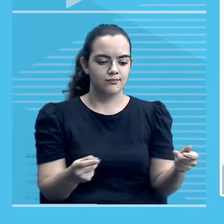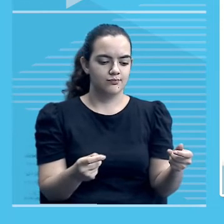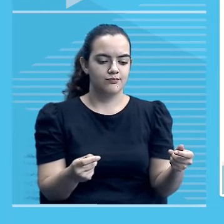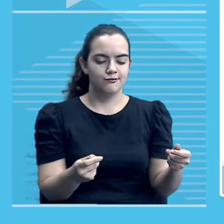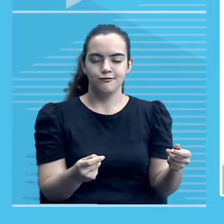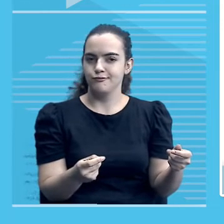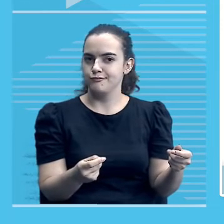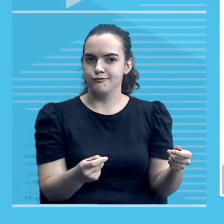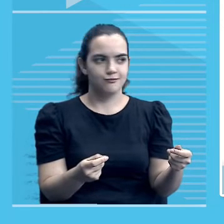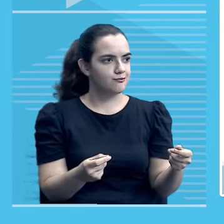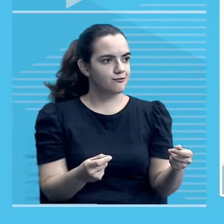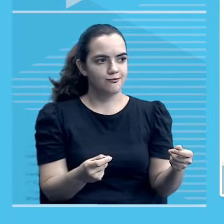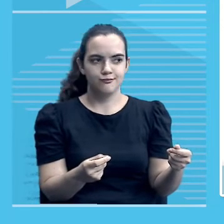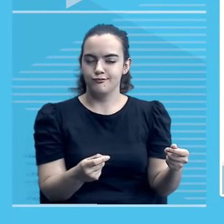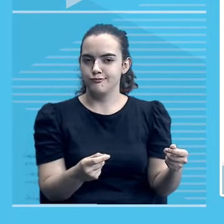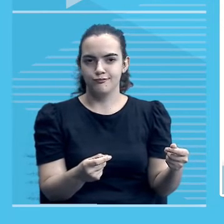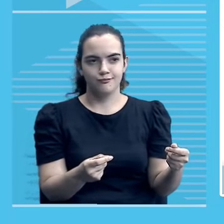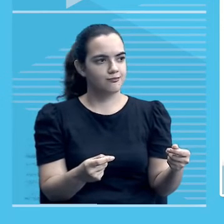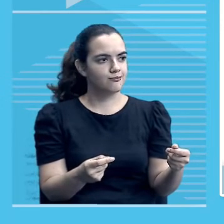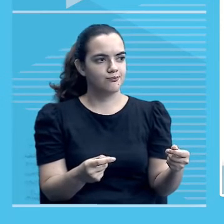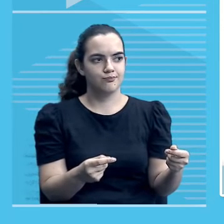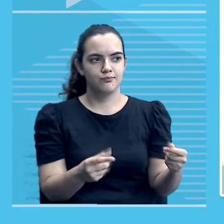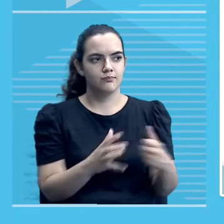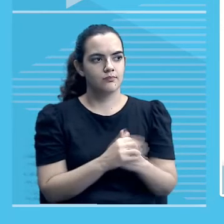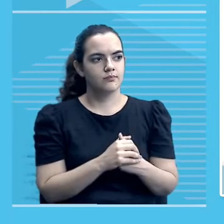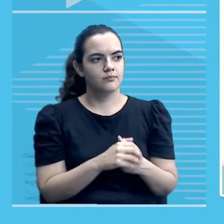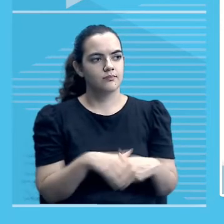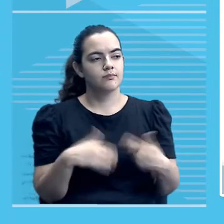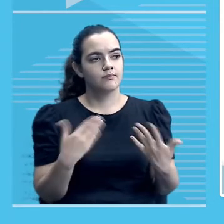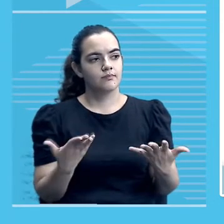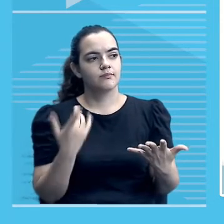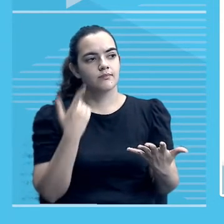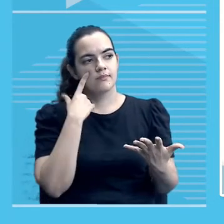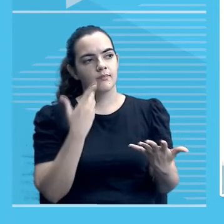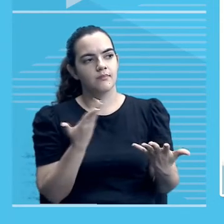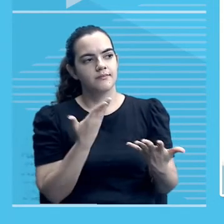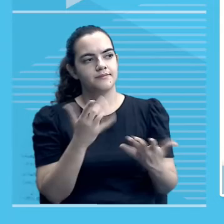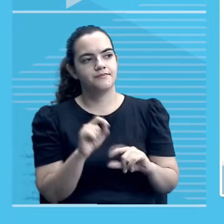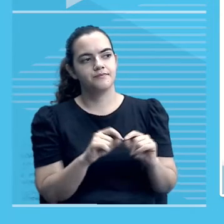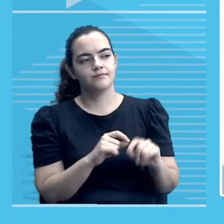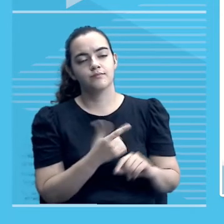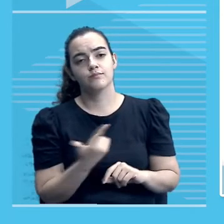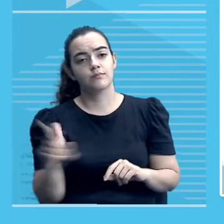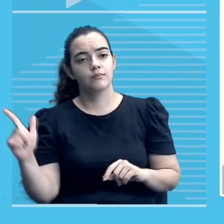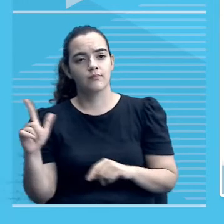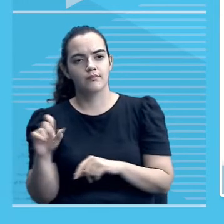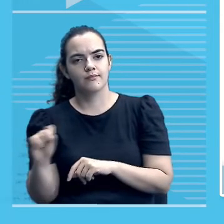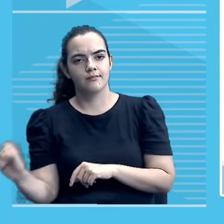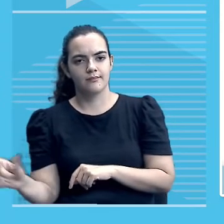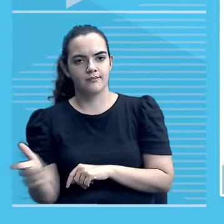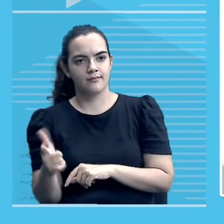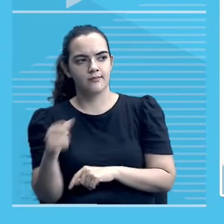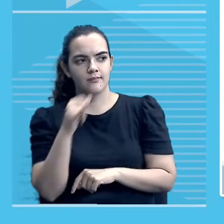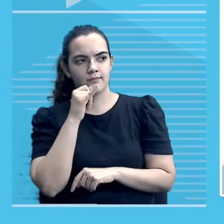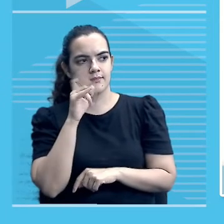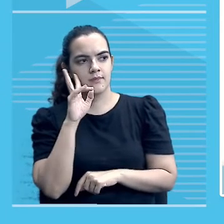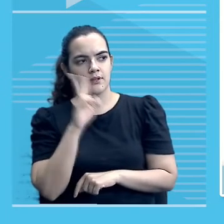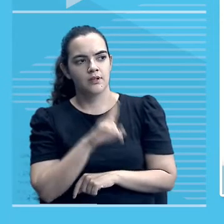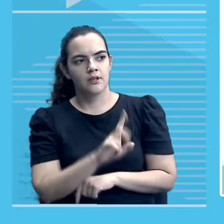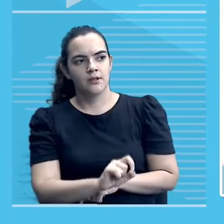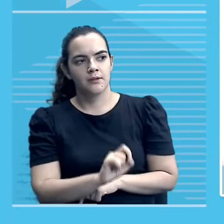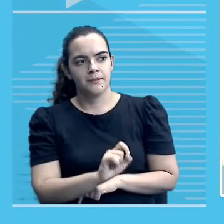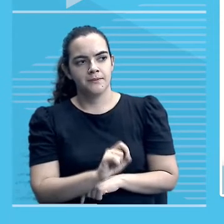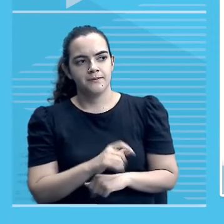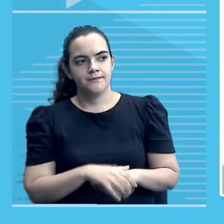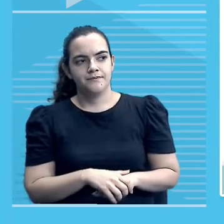dos outros sais é serem insolúveis, exceto essa primeira fila aqui, ó. Lítio, sódio, potássio, rubídio, césio e amônio.